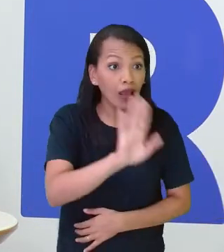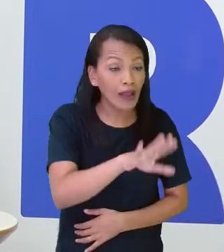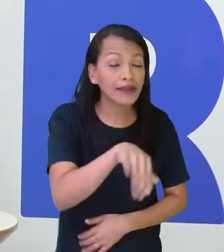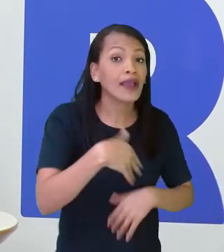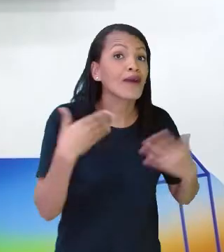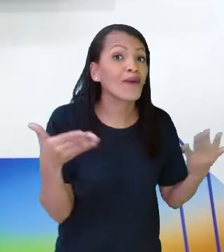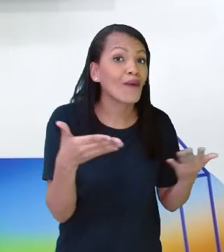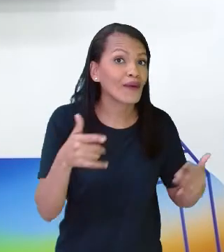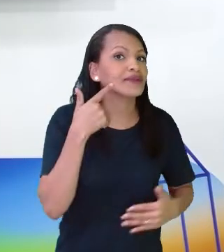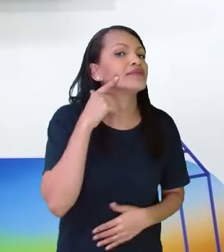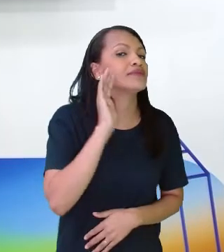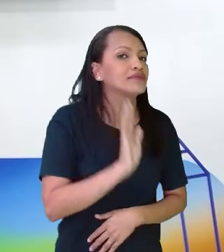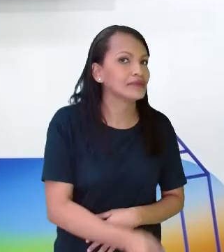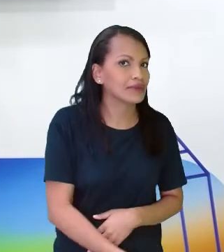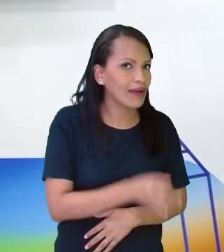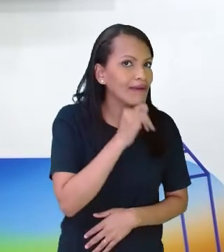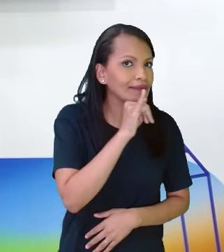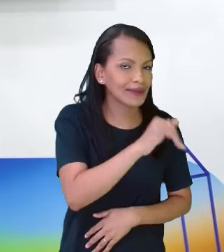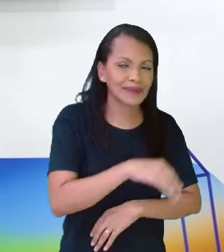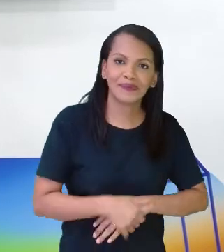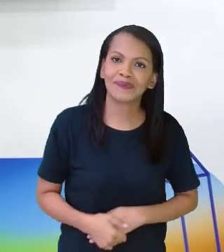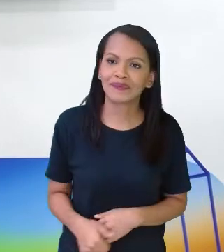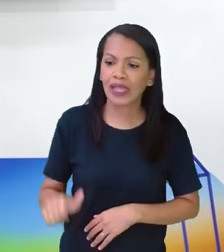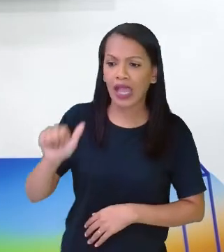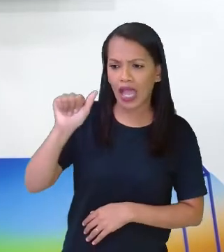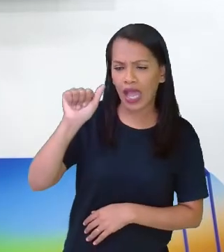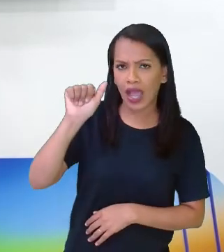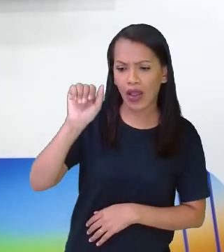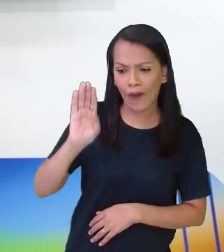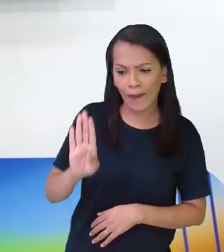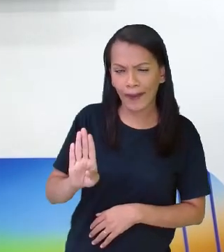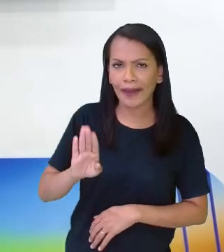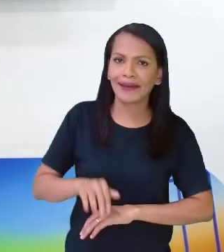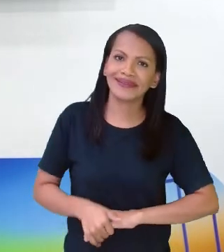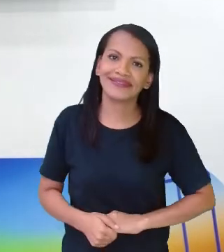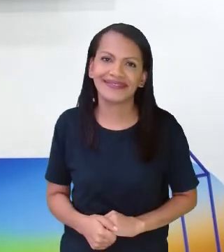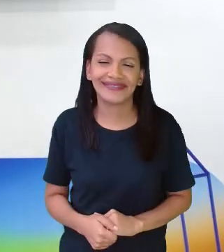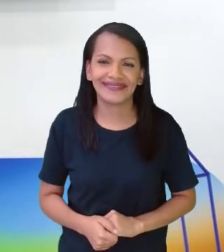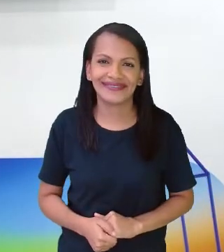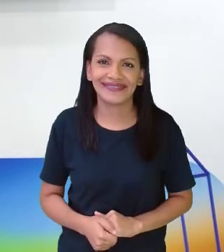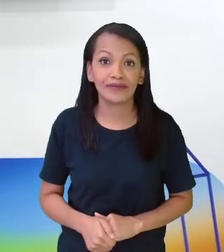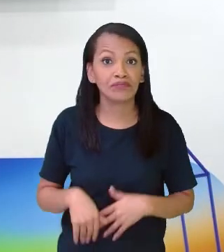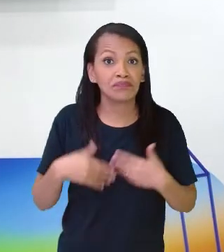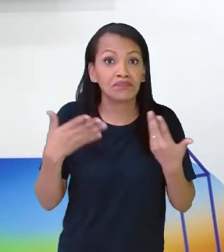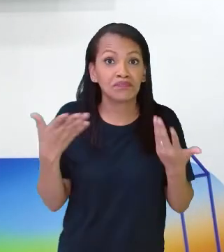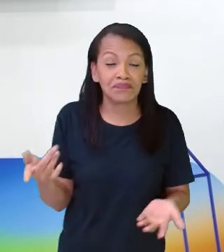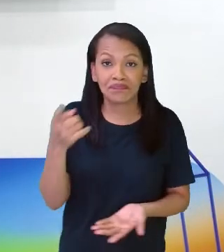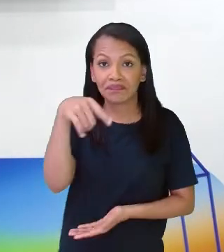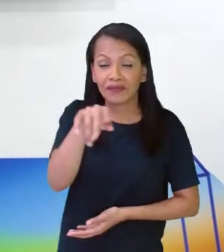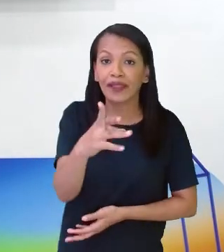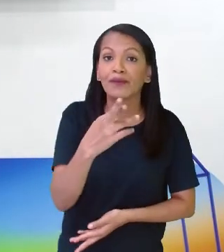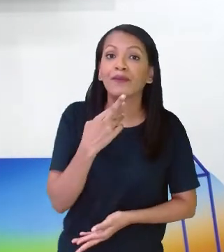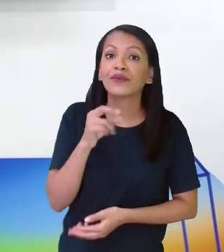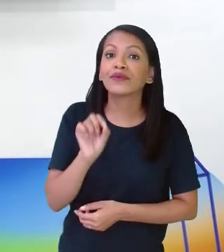pouco, né? Letra A? Letra A ou letra B? Ou letra B? E aí?